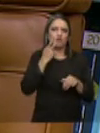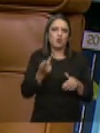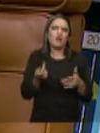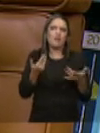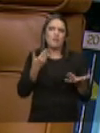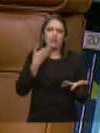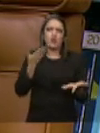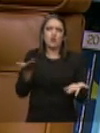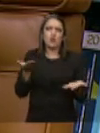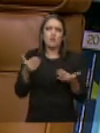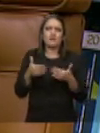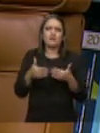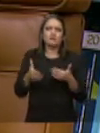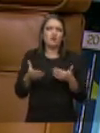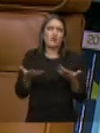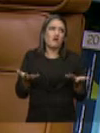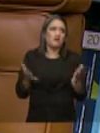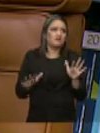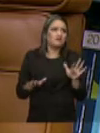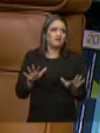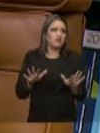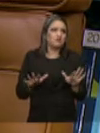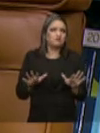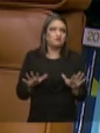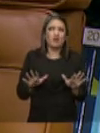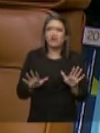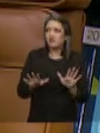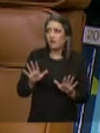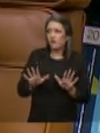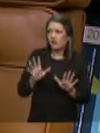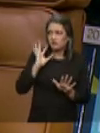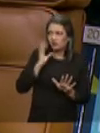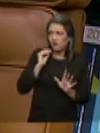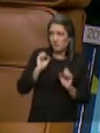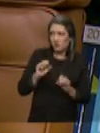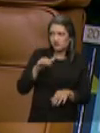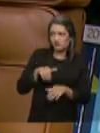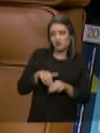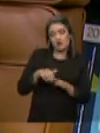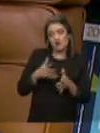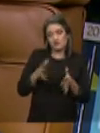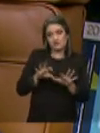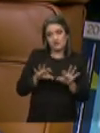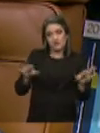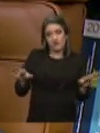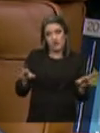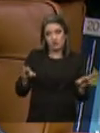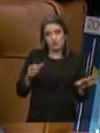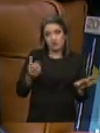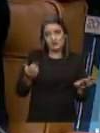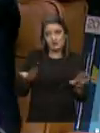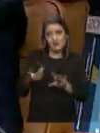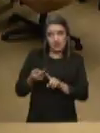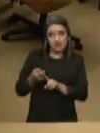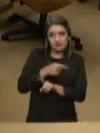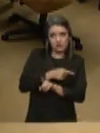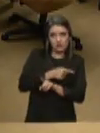da anterioridade. Mas aqui nós estamos falando de tese geral. Então, acho que, Vossa Excelência, talvez pudesse votar separadamente essa questão da anterioridade ou não. É tese geral,